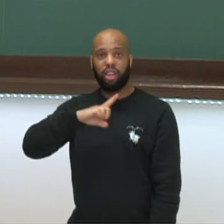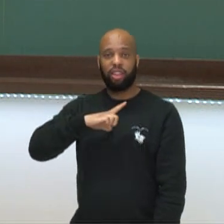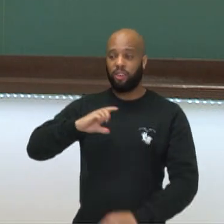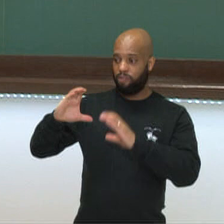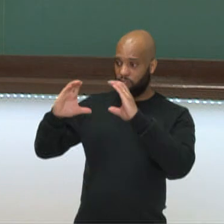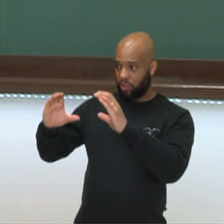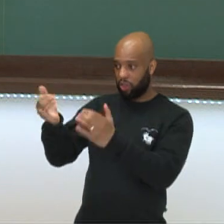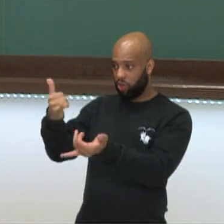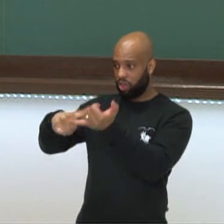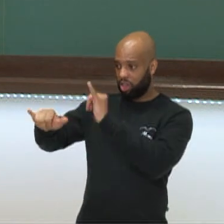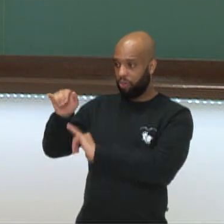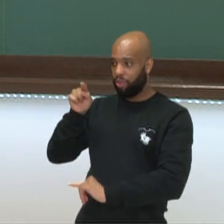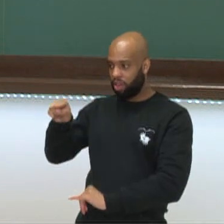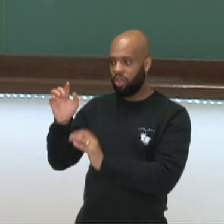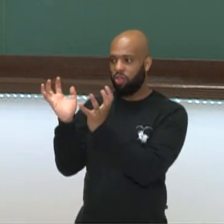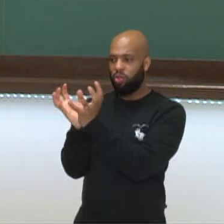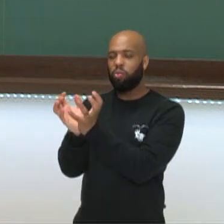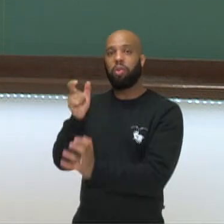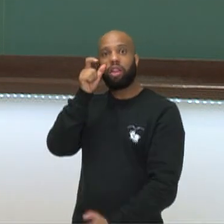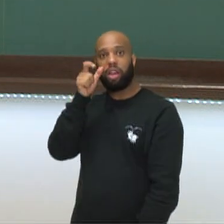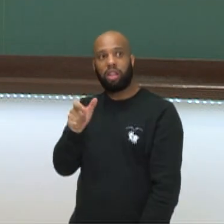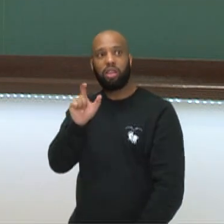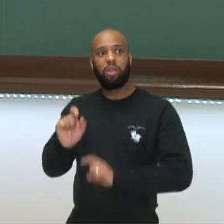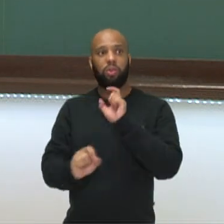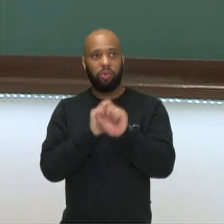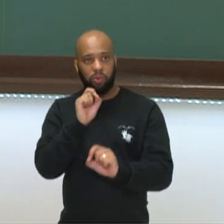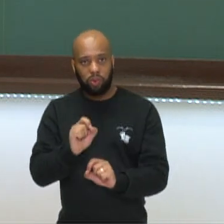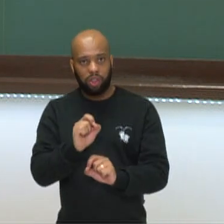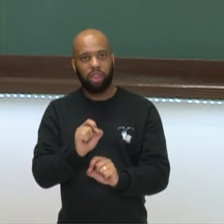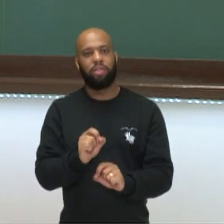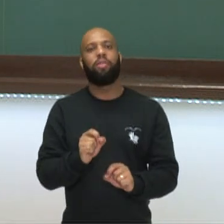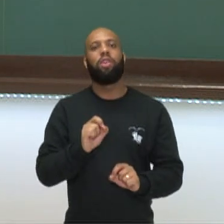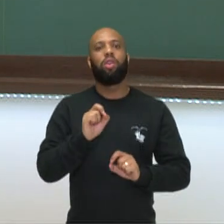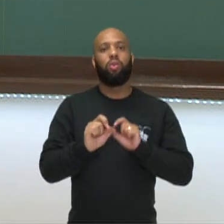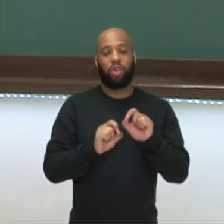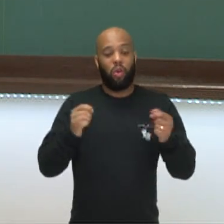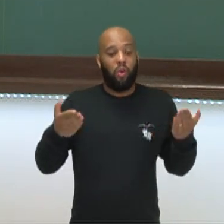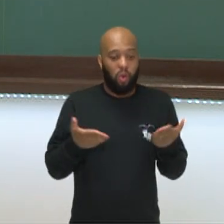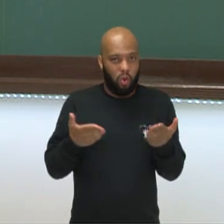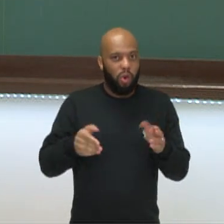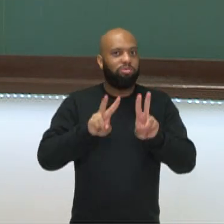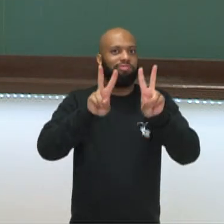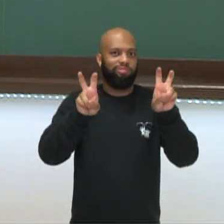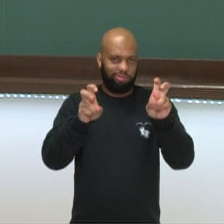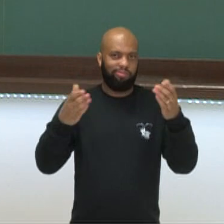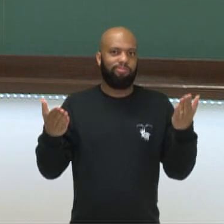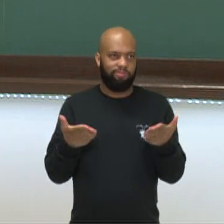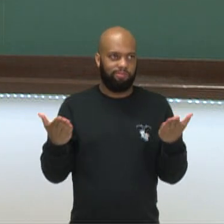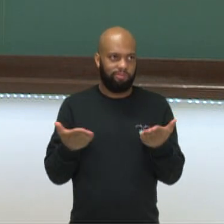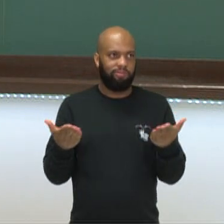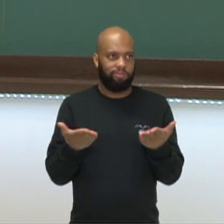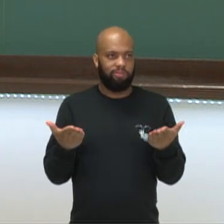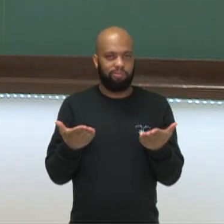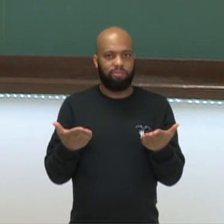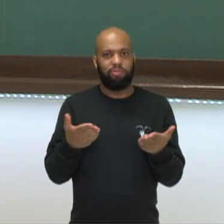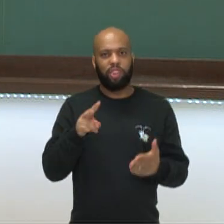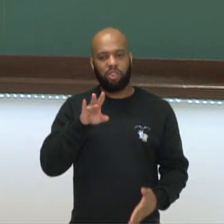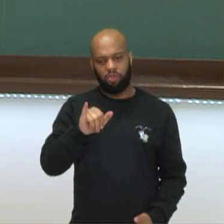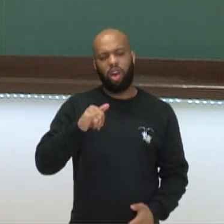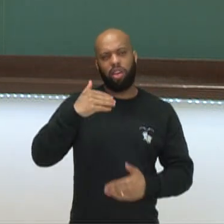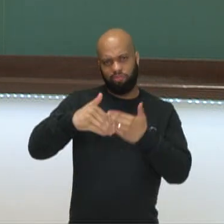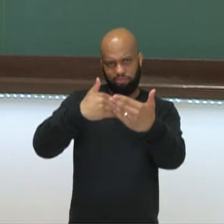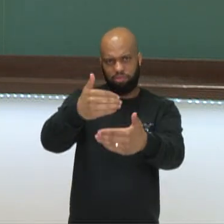química orgânica bastante interessante, que é a questão da aula, destas aulas que nós